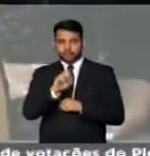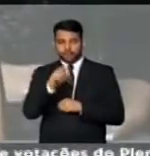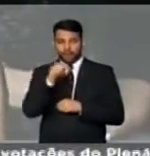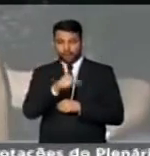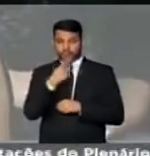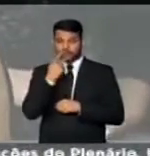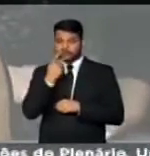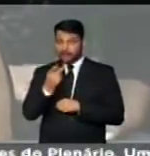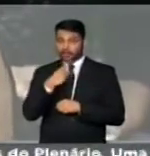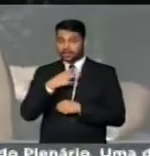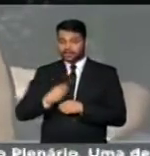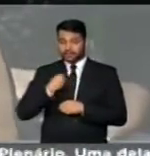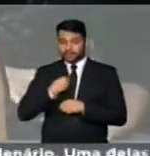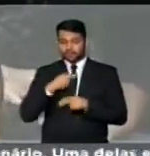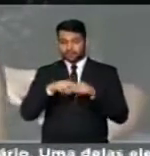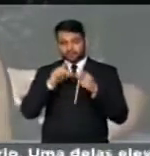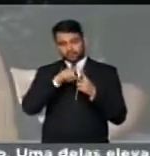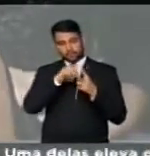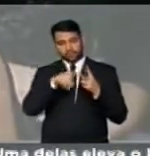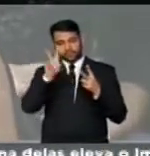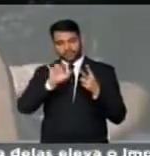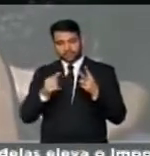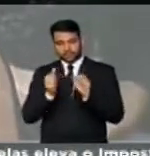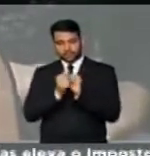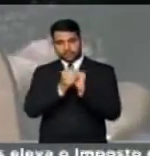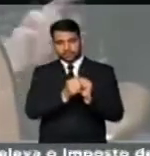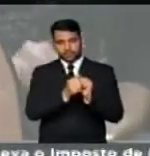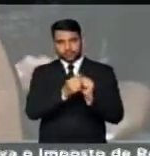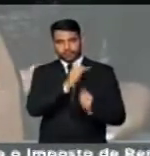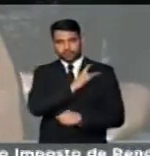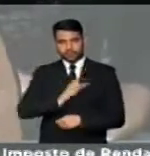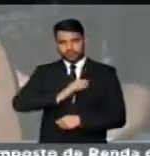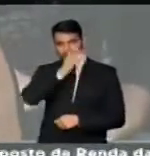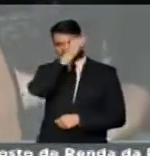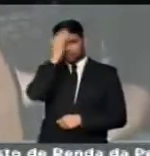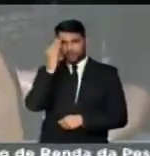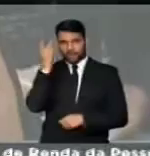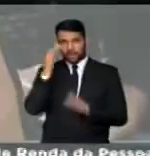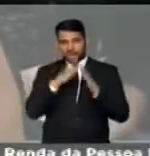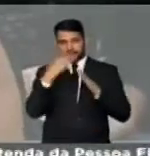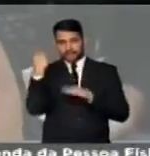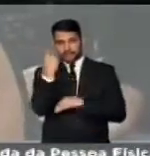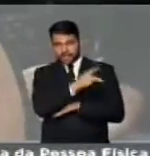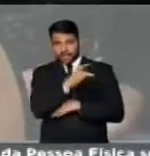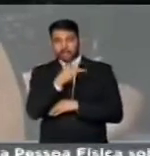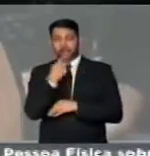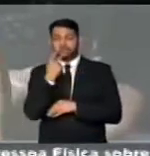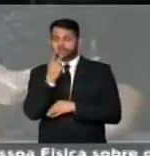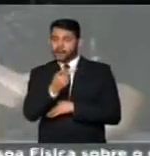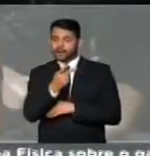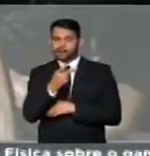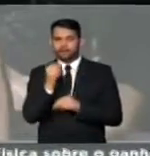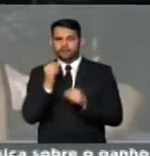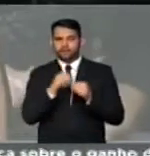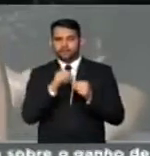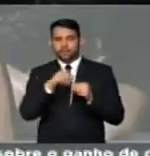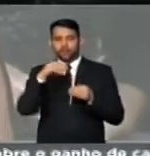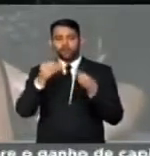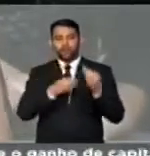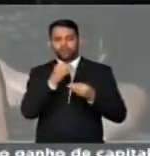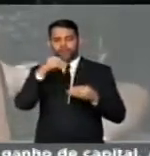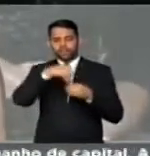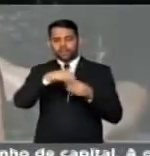ele afirma que esteve pelo menos 2 vezes com o presidente Eduardo Cunha na residência dele e descreve, inclusive, o interior